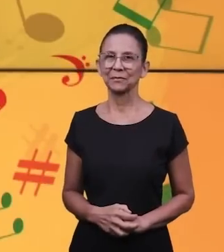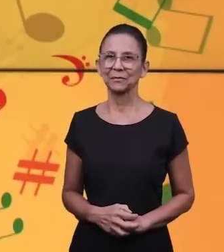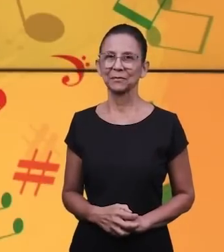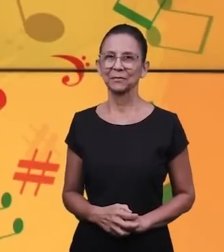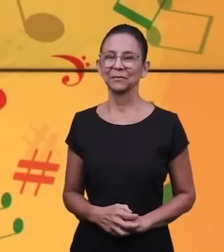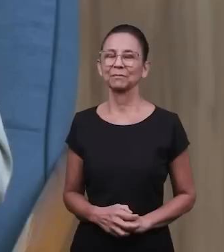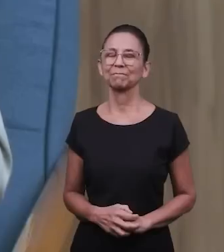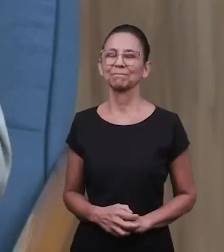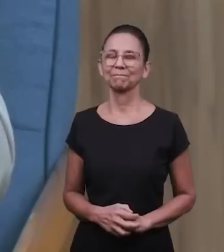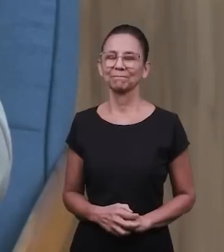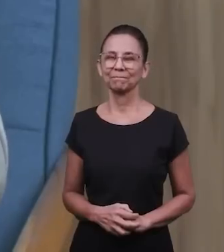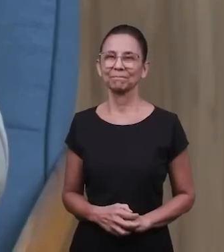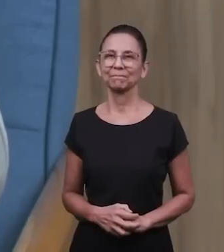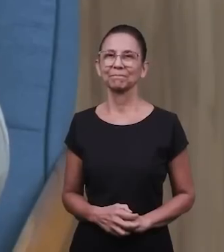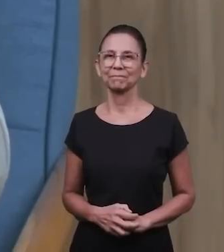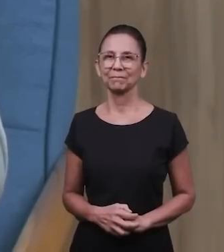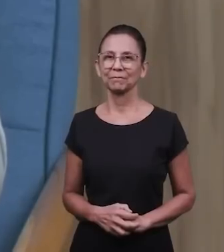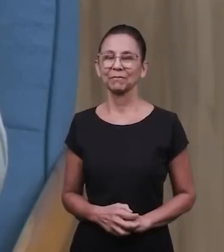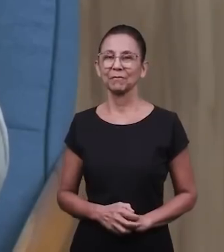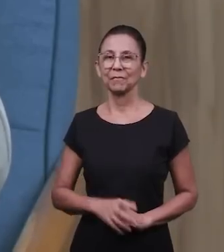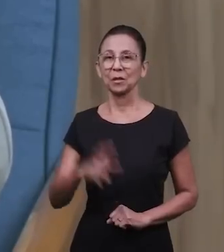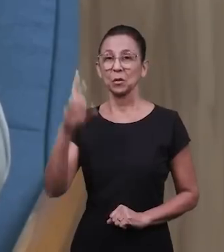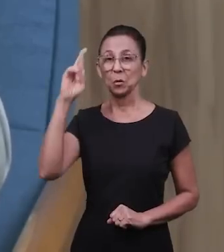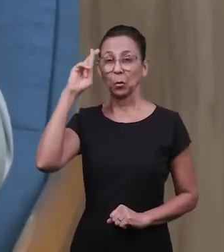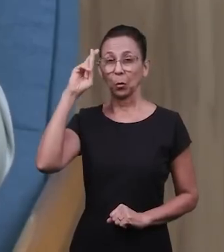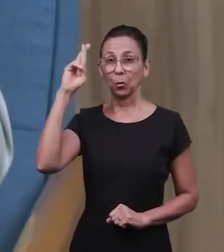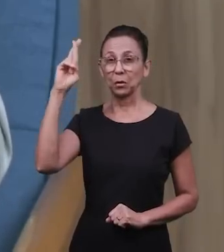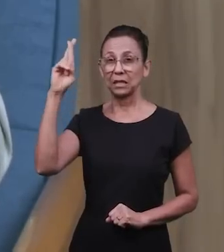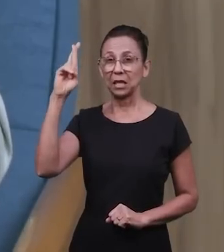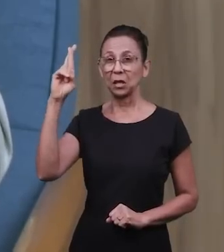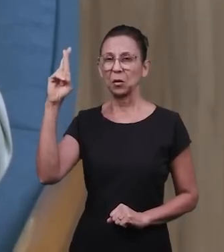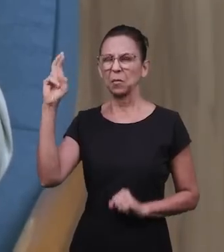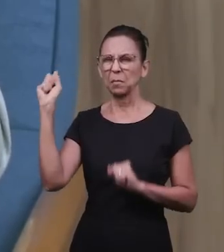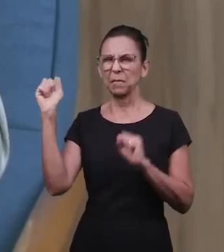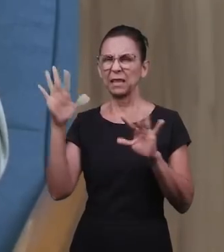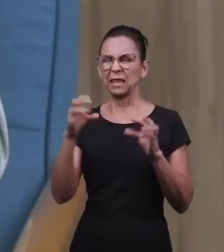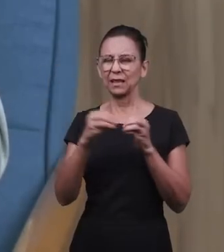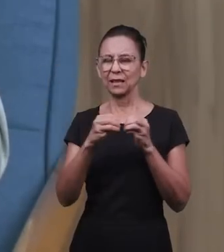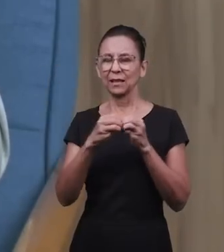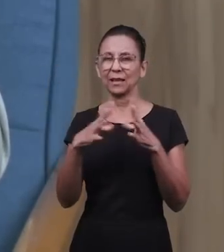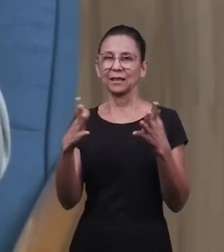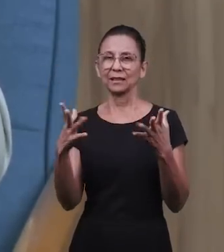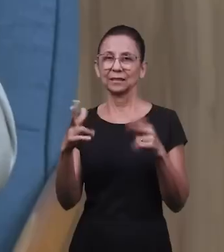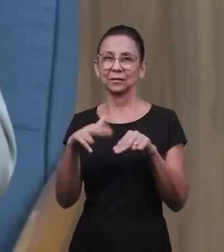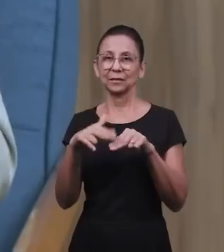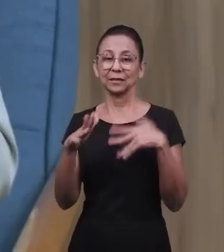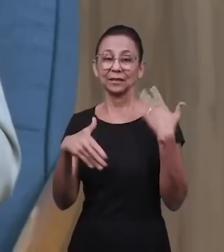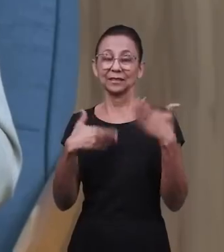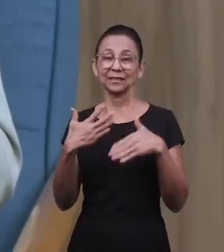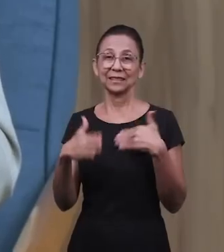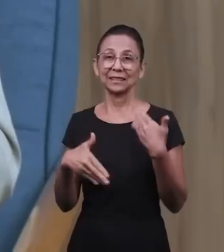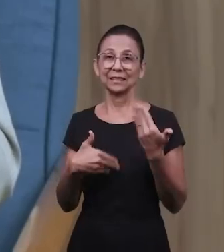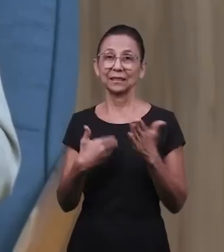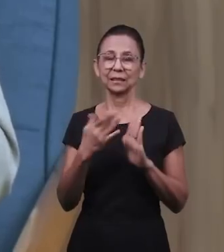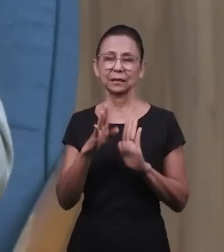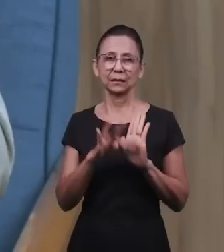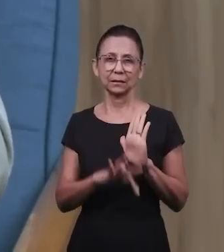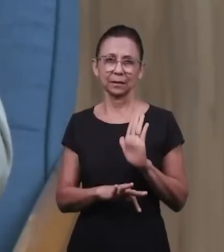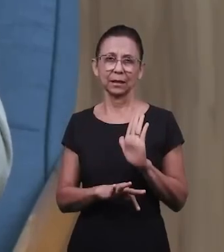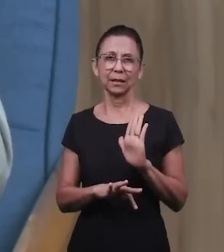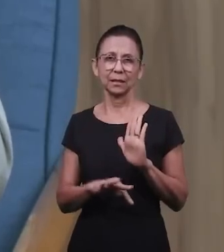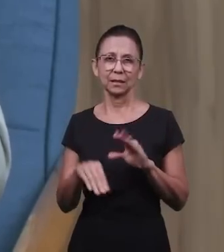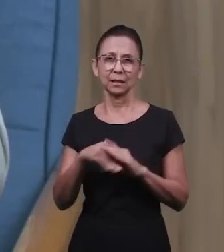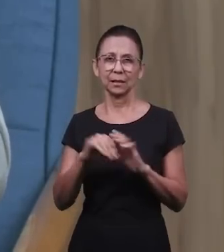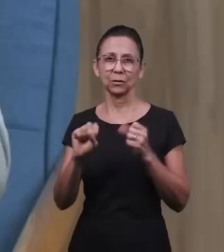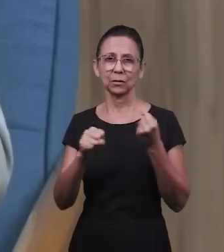Jesus. Grandes coisas fez o Senhor e por isso estamos alegres. Esse